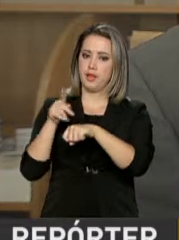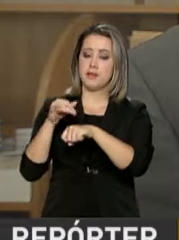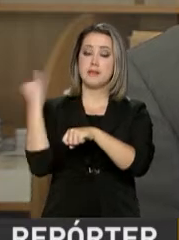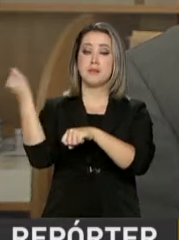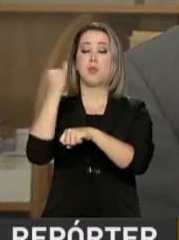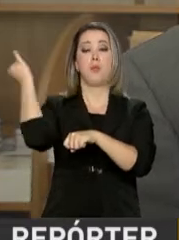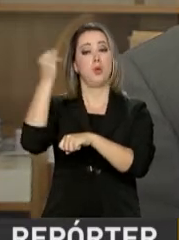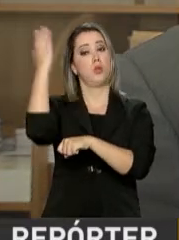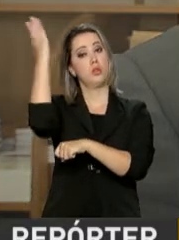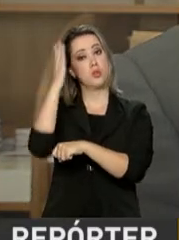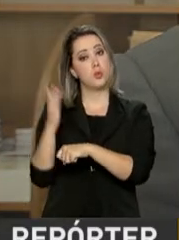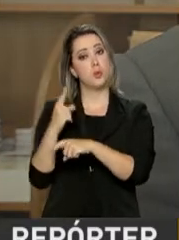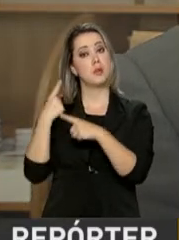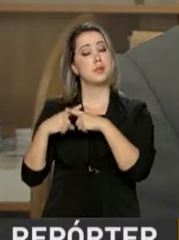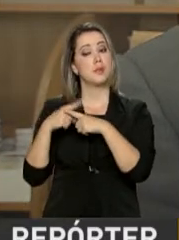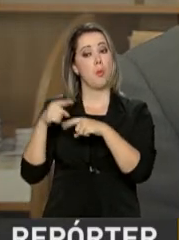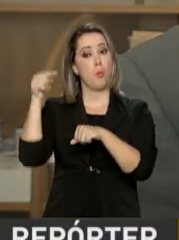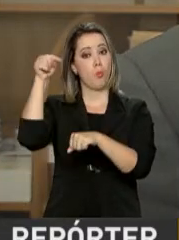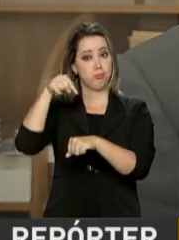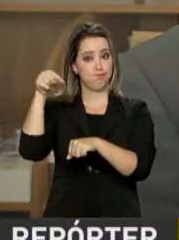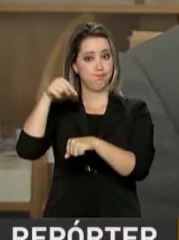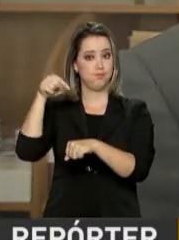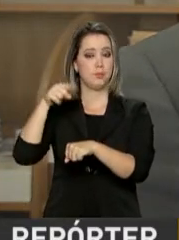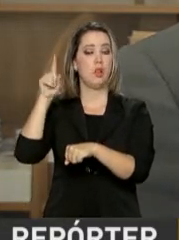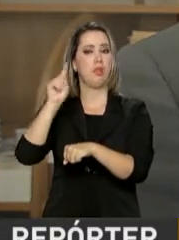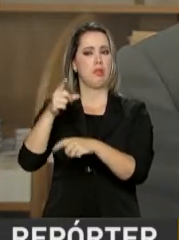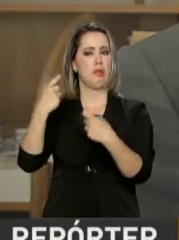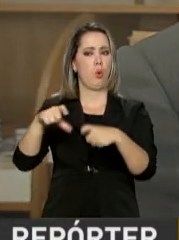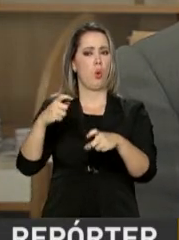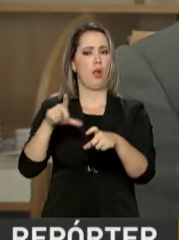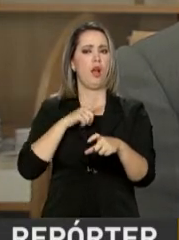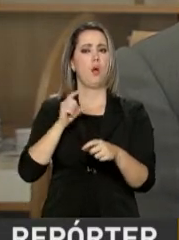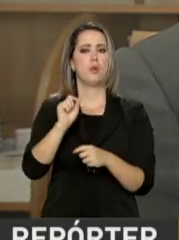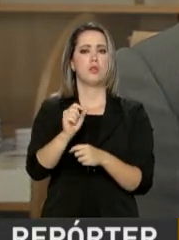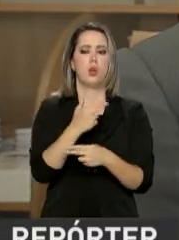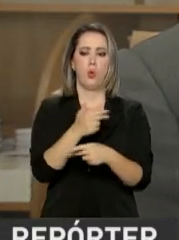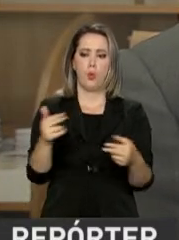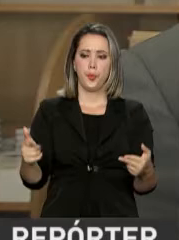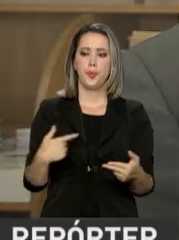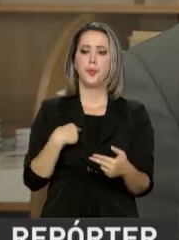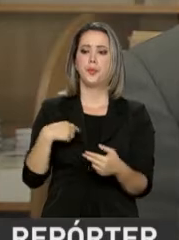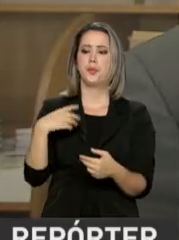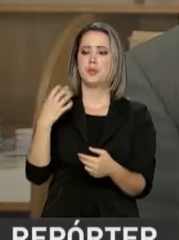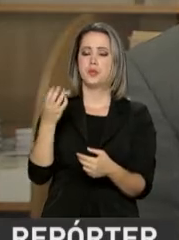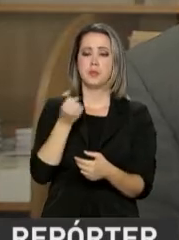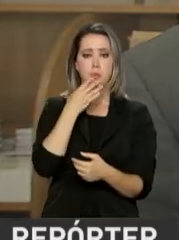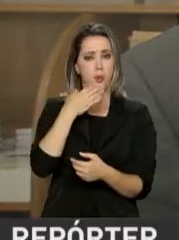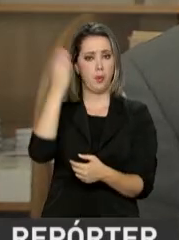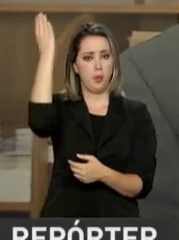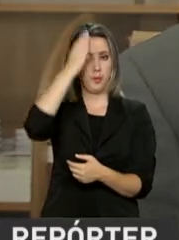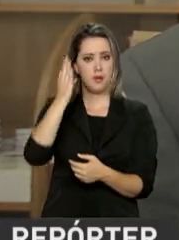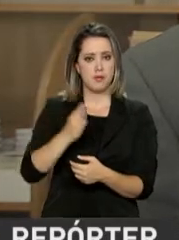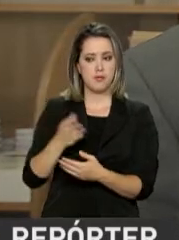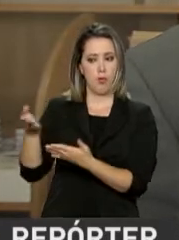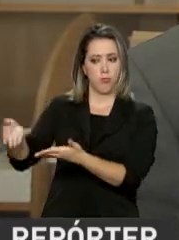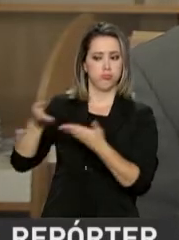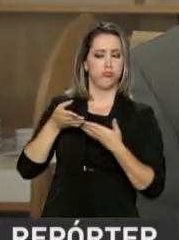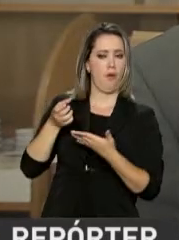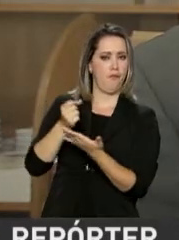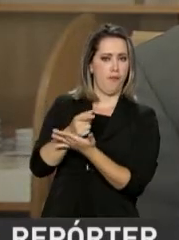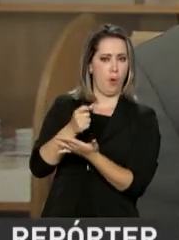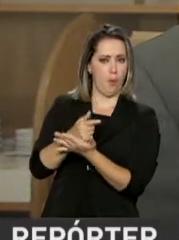é de que aquela região não é tem não só produtos que interessam ao brasil como também têm necessidade